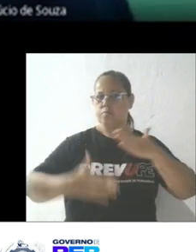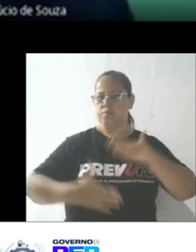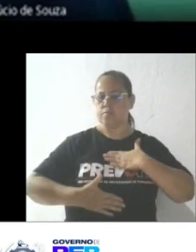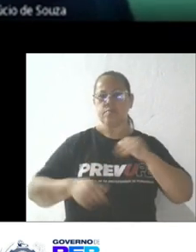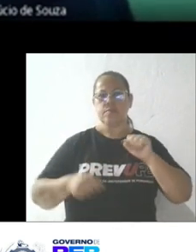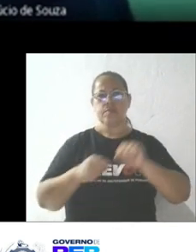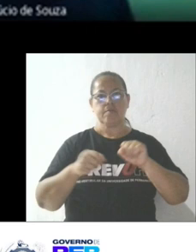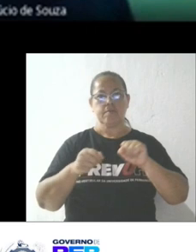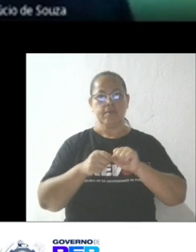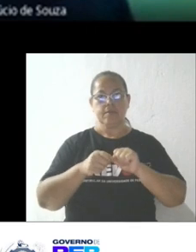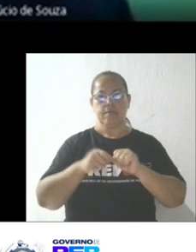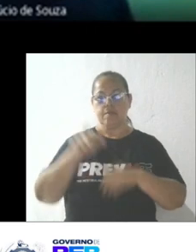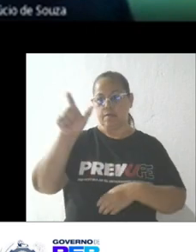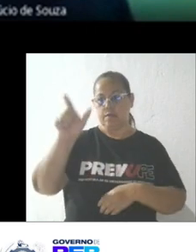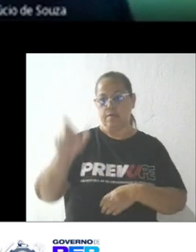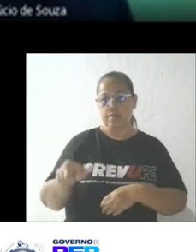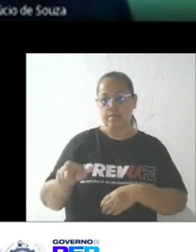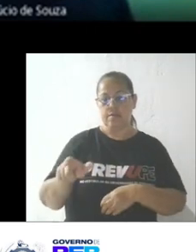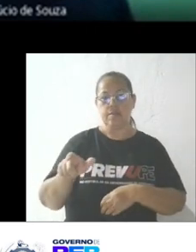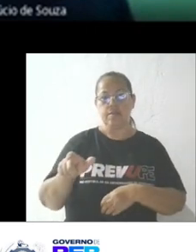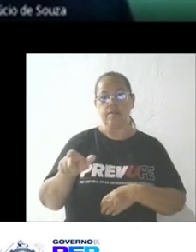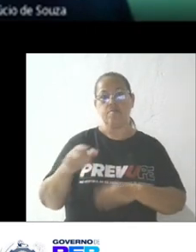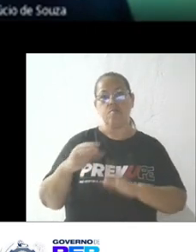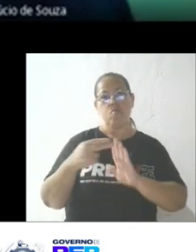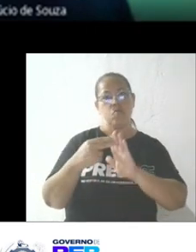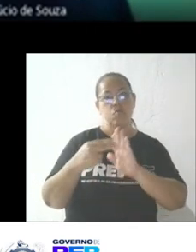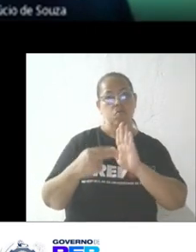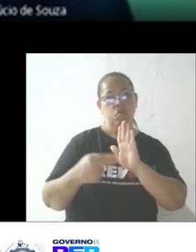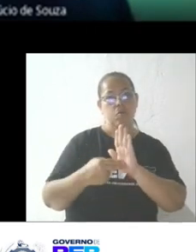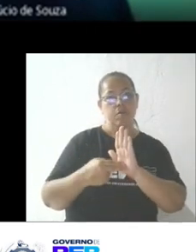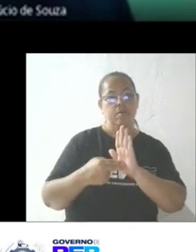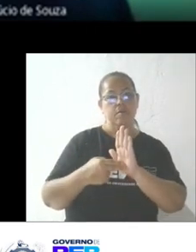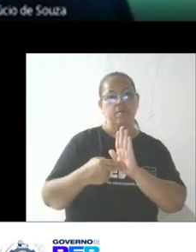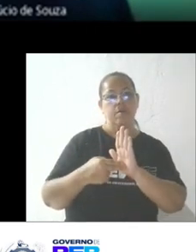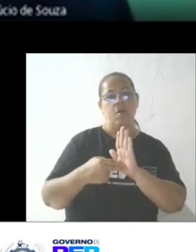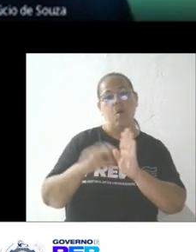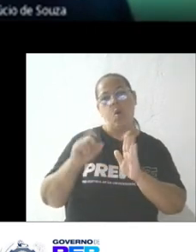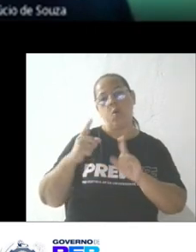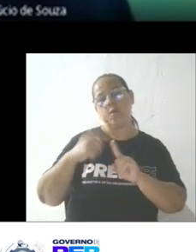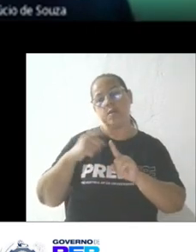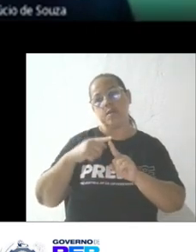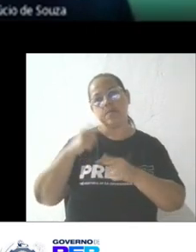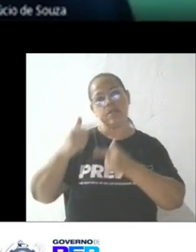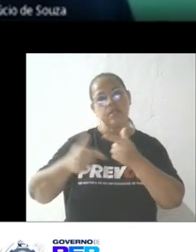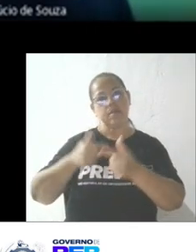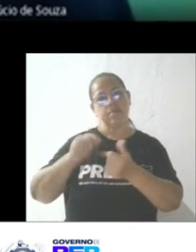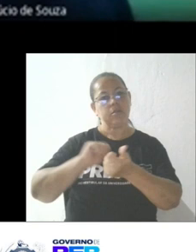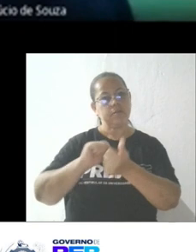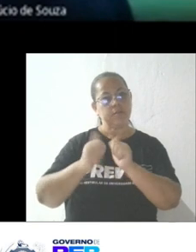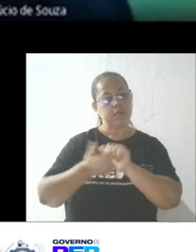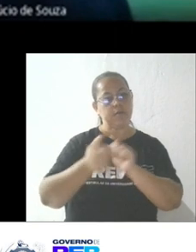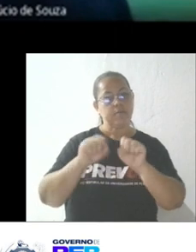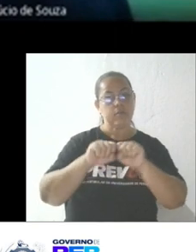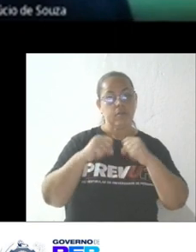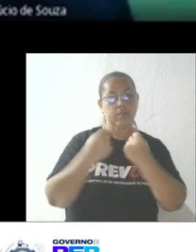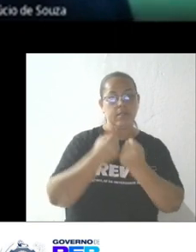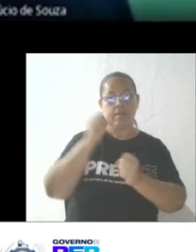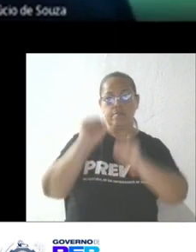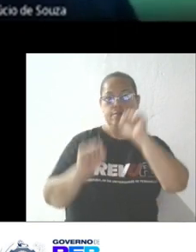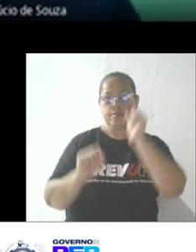normatizado ou o tipo de trabalhador adequado para a sociedade industrial capitalista